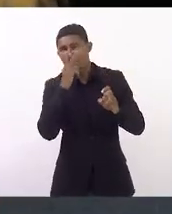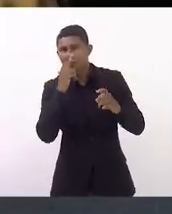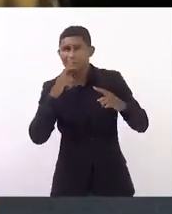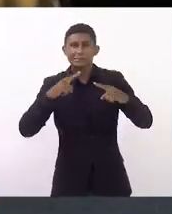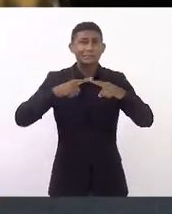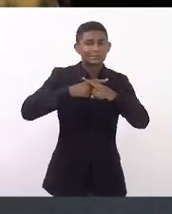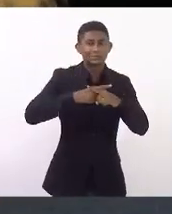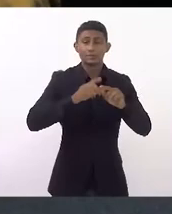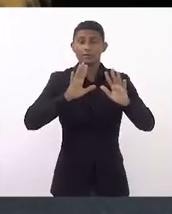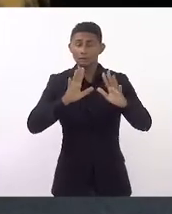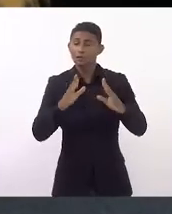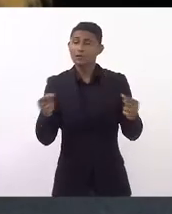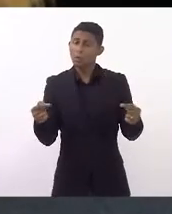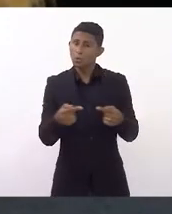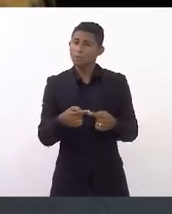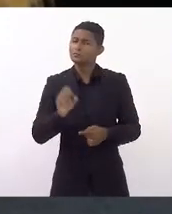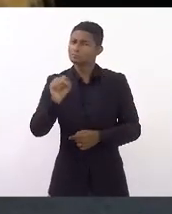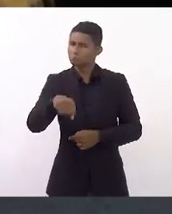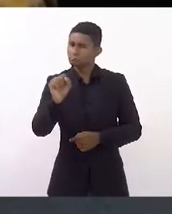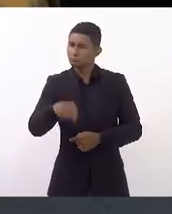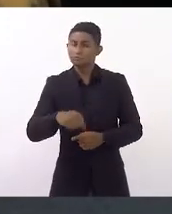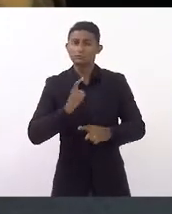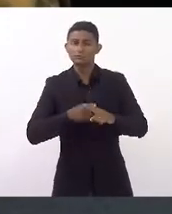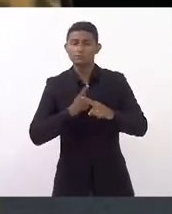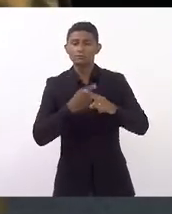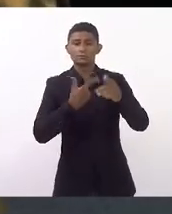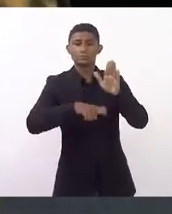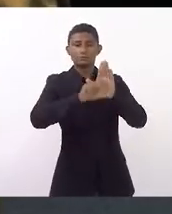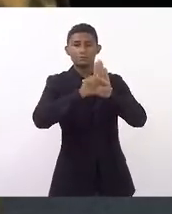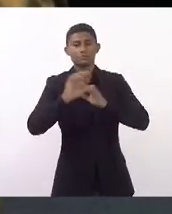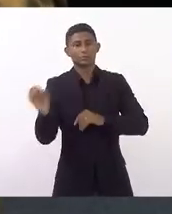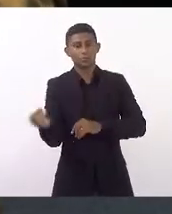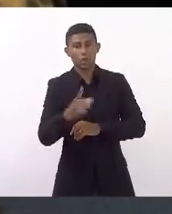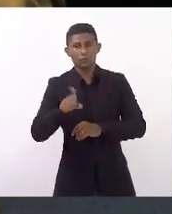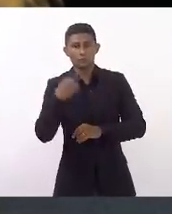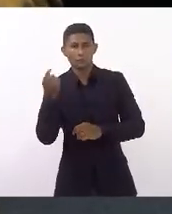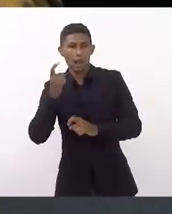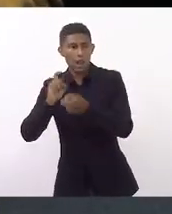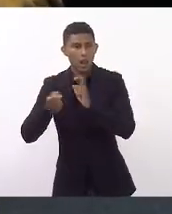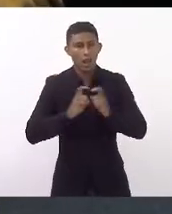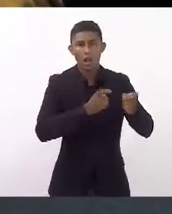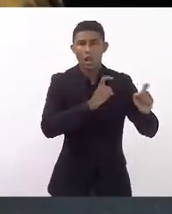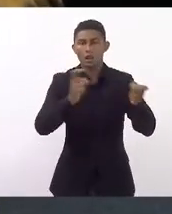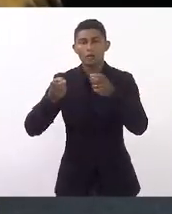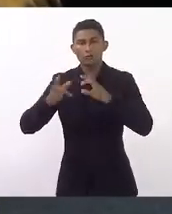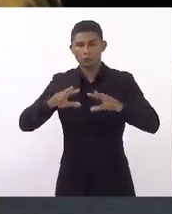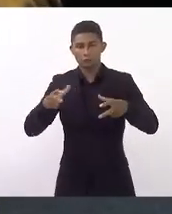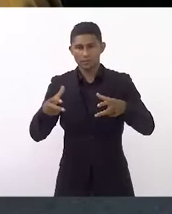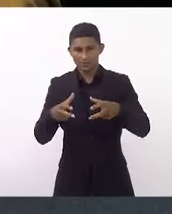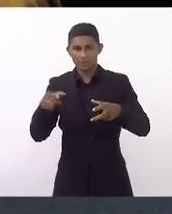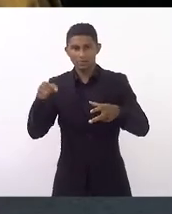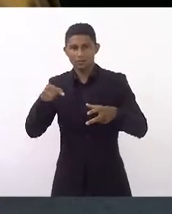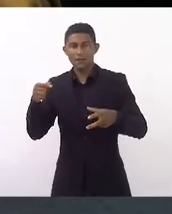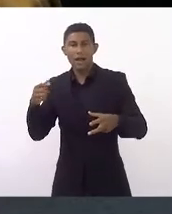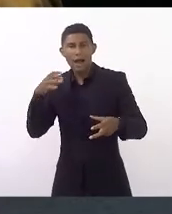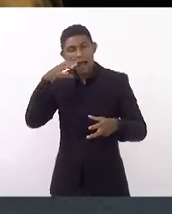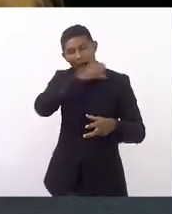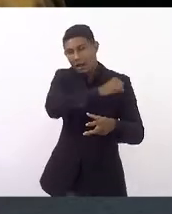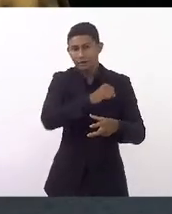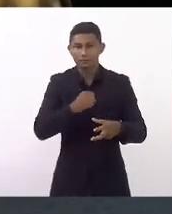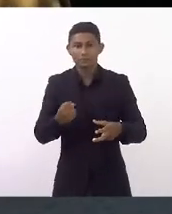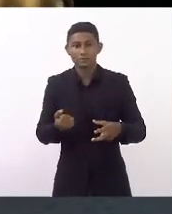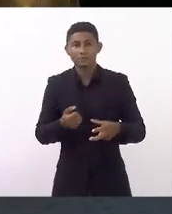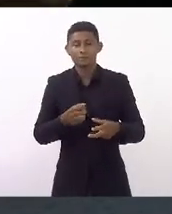indiretamente, porque a gente está discutindo uma lei nova, numa comissão em tempo recorde, acionada pelo Márcio Pacheco, que faltaram